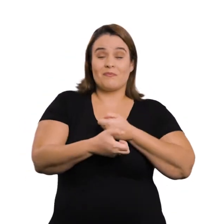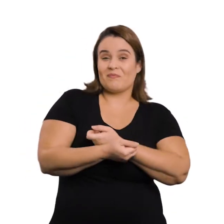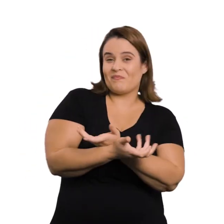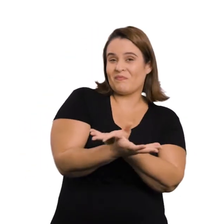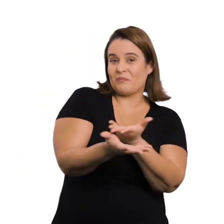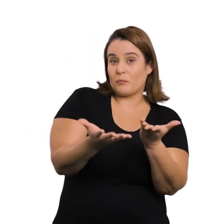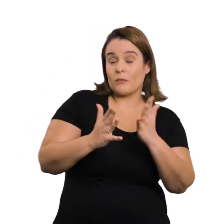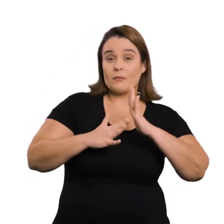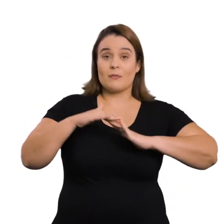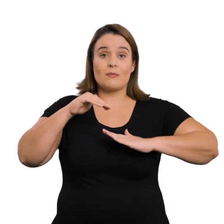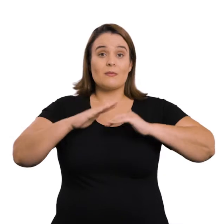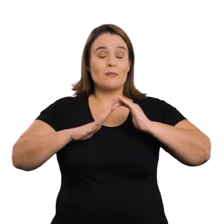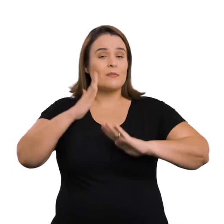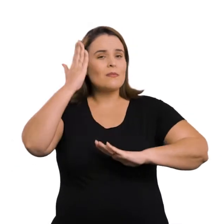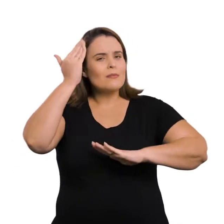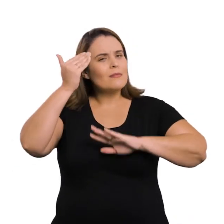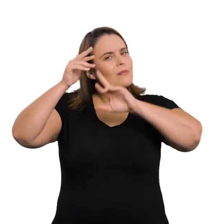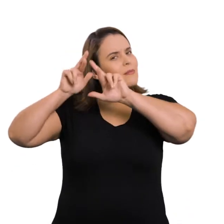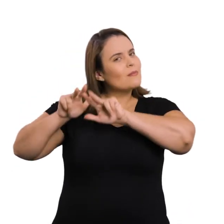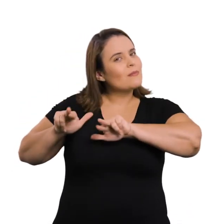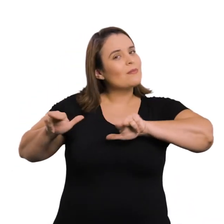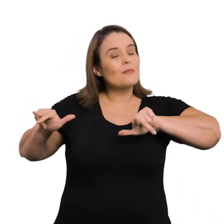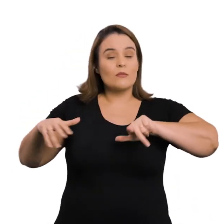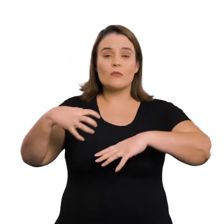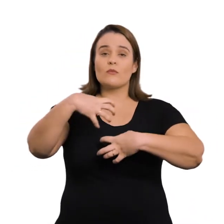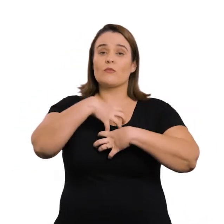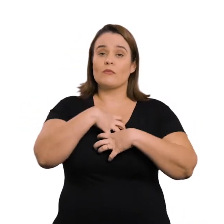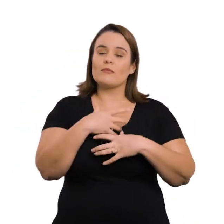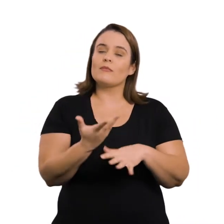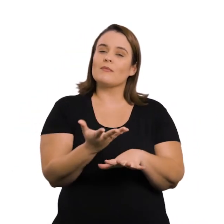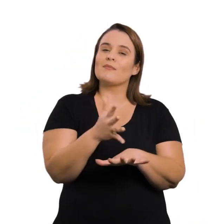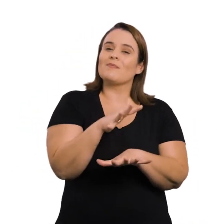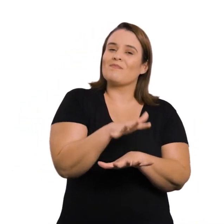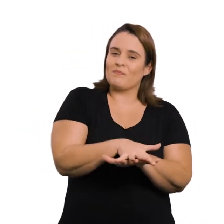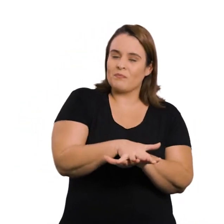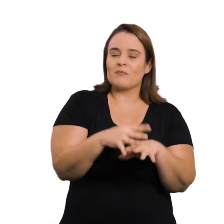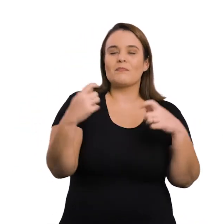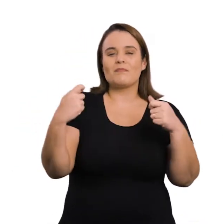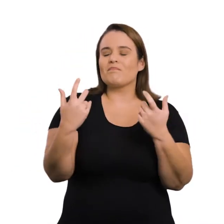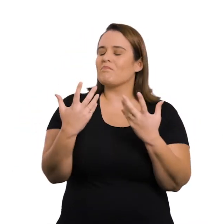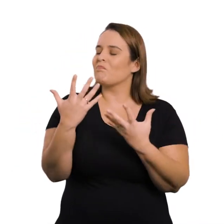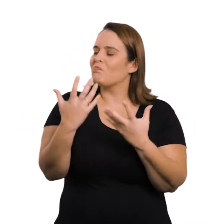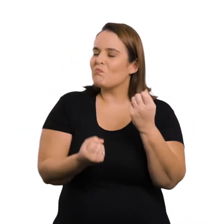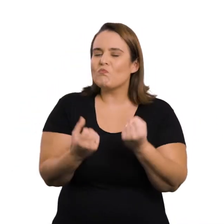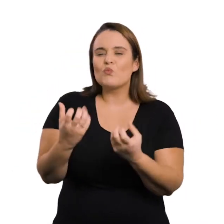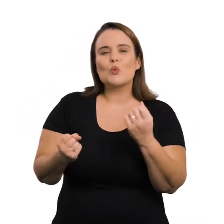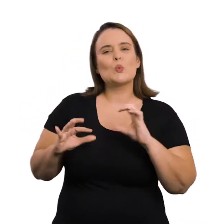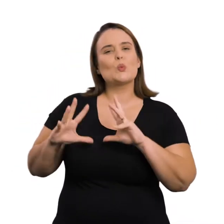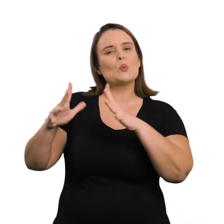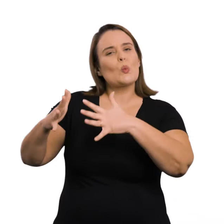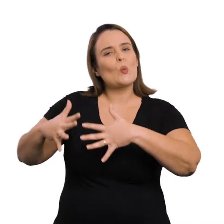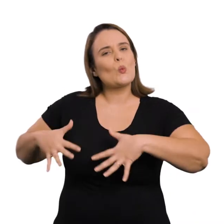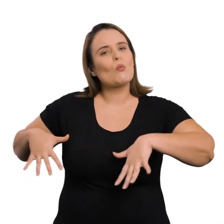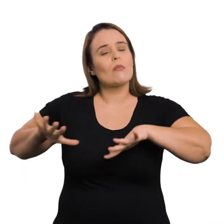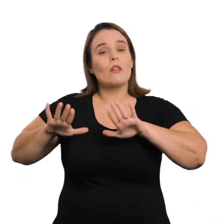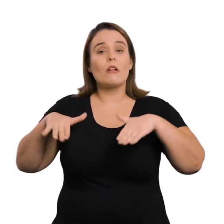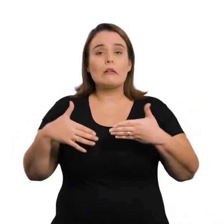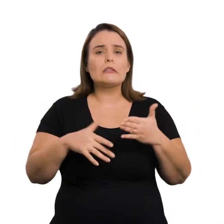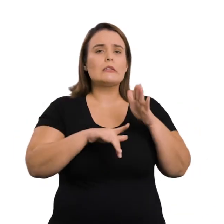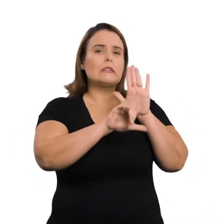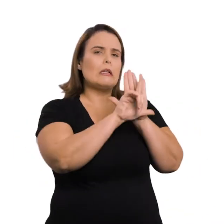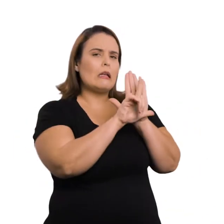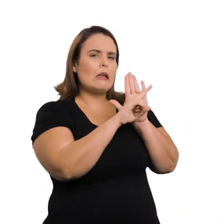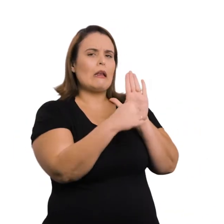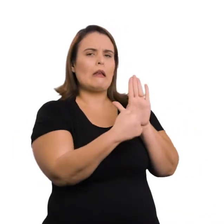experimentar, criar e compartilhar práticas e saberes em uma perspectiva inclusiva que contemple a todos.